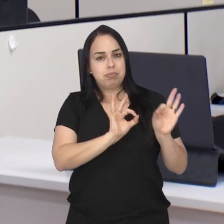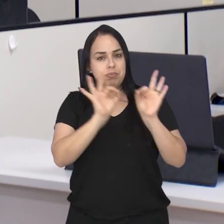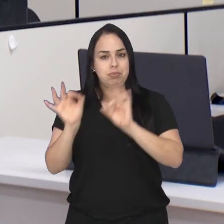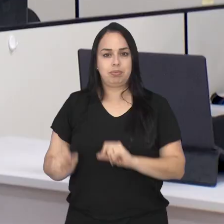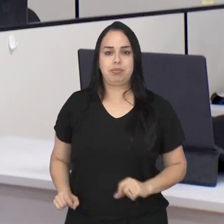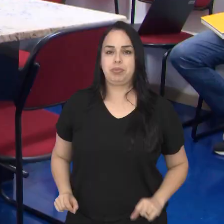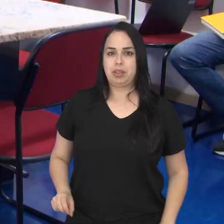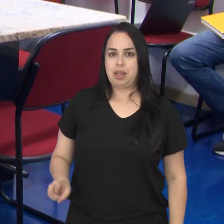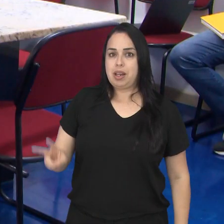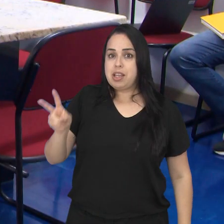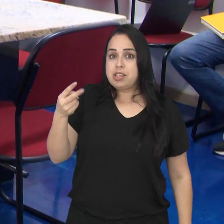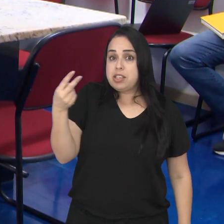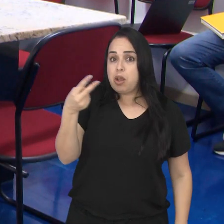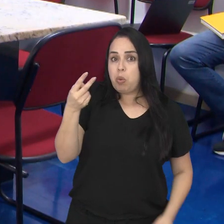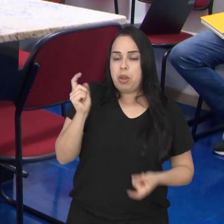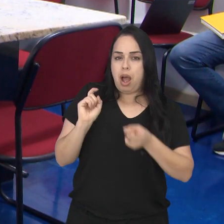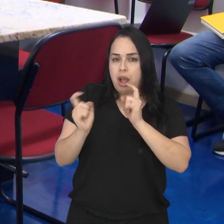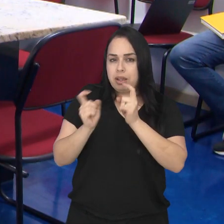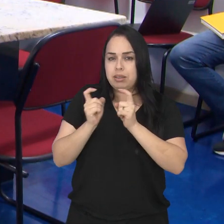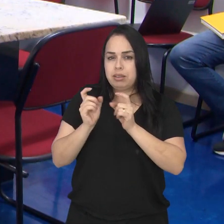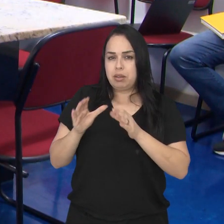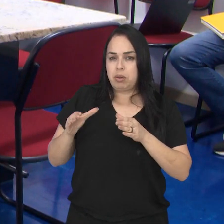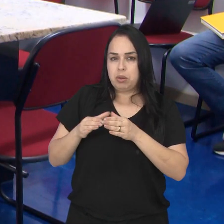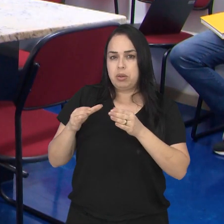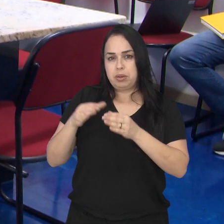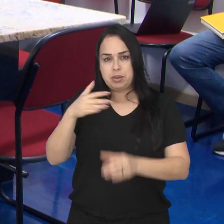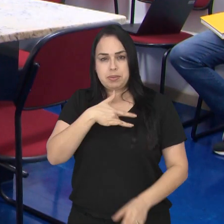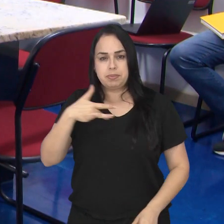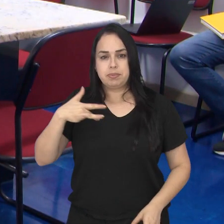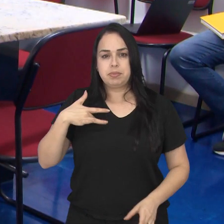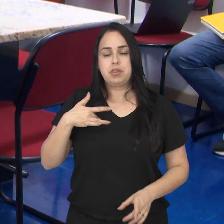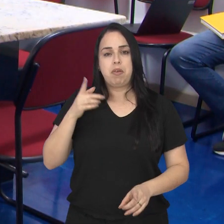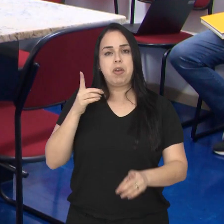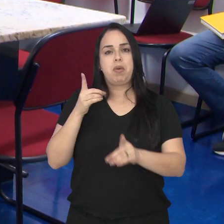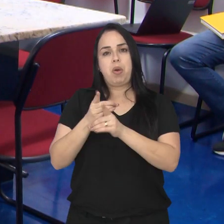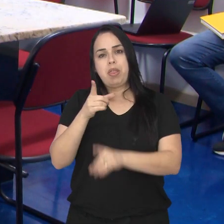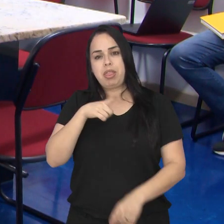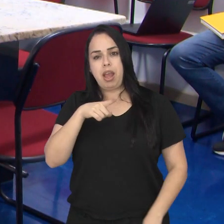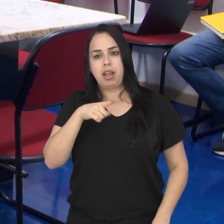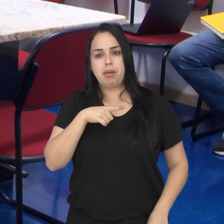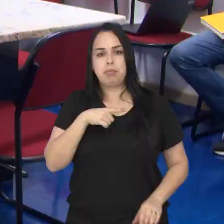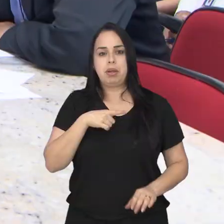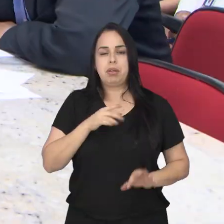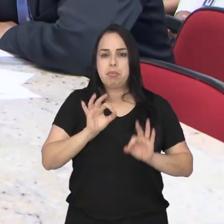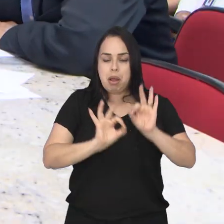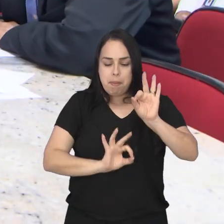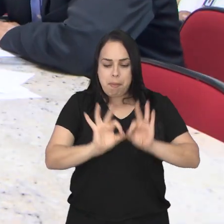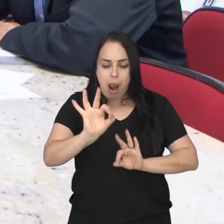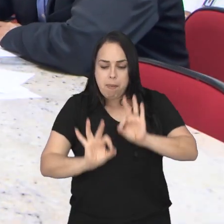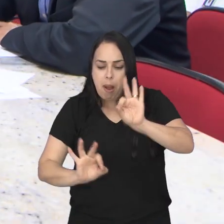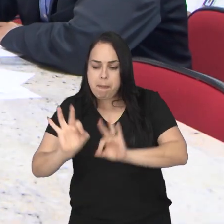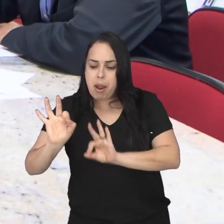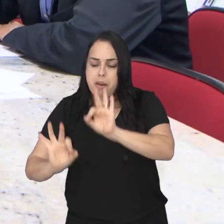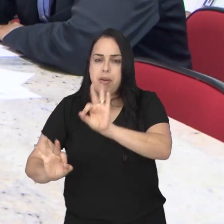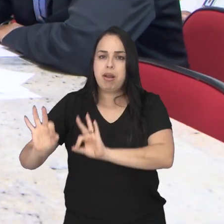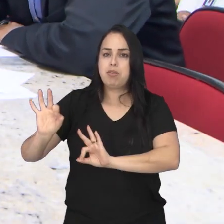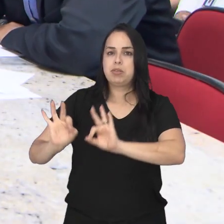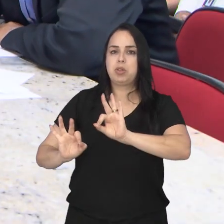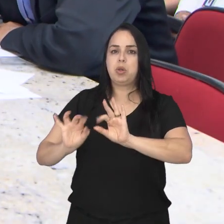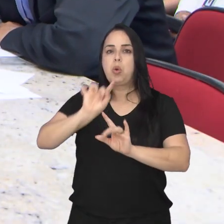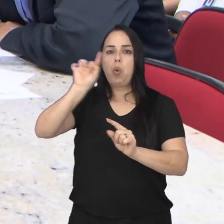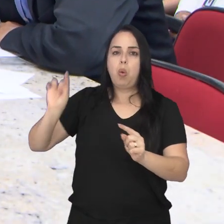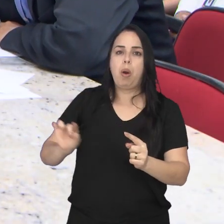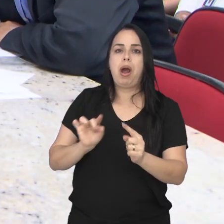acompanha na segunda reunião do ano a comissão de saúde se encontrou para construir um plano de trabalho